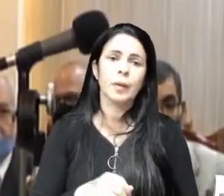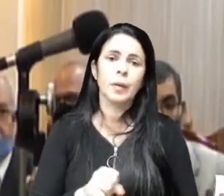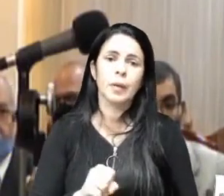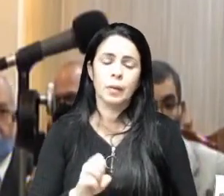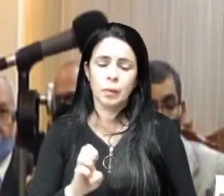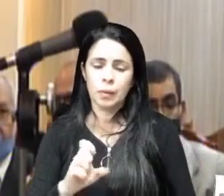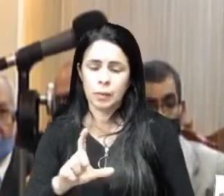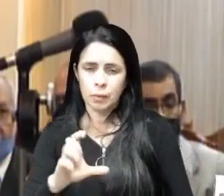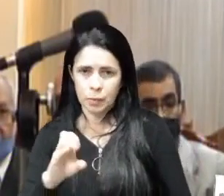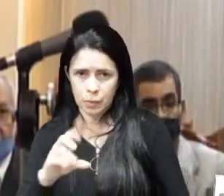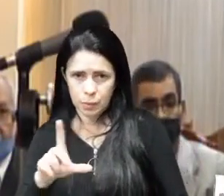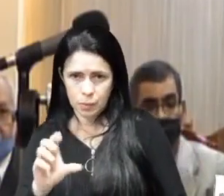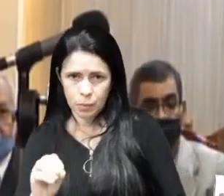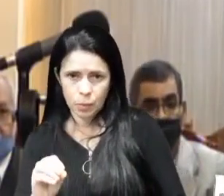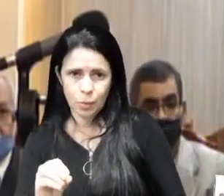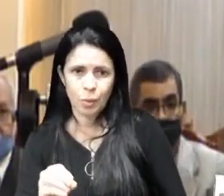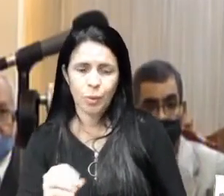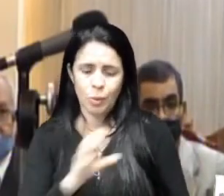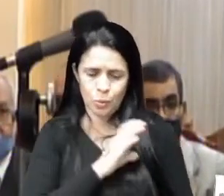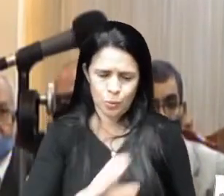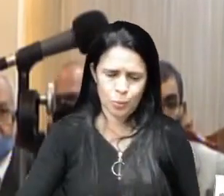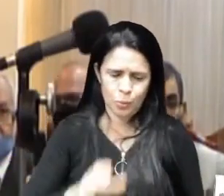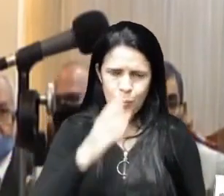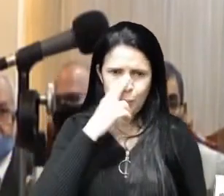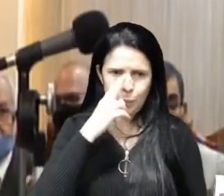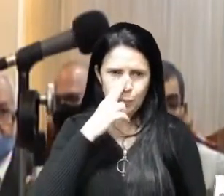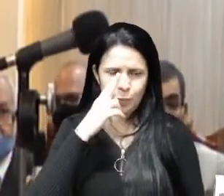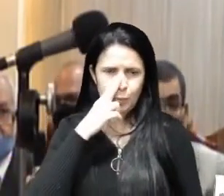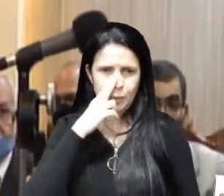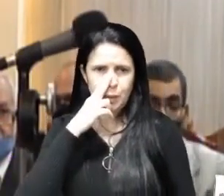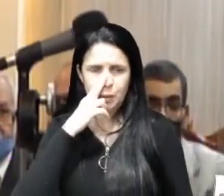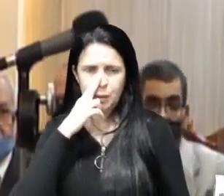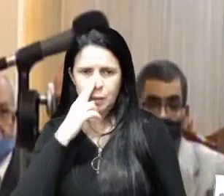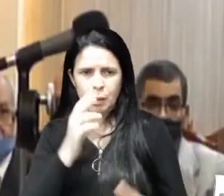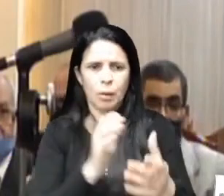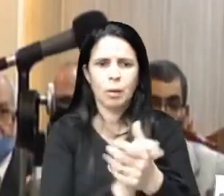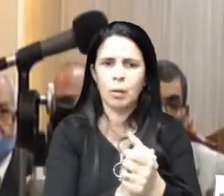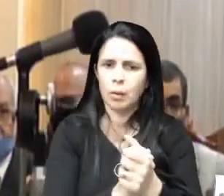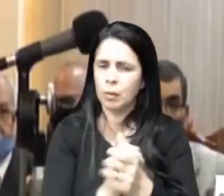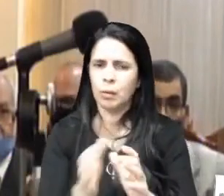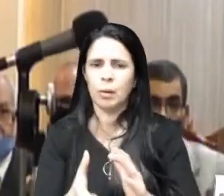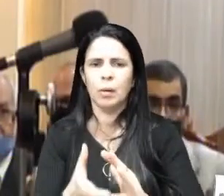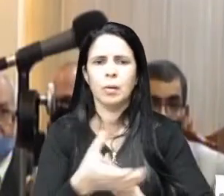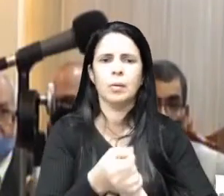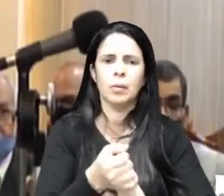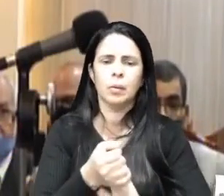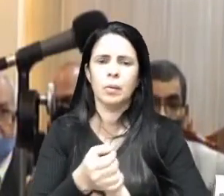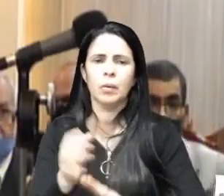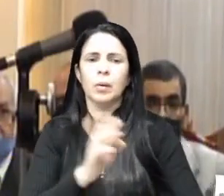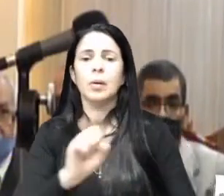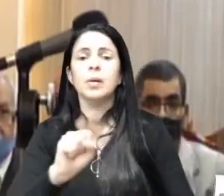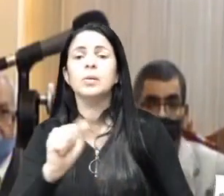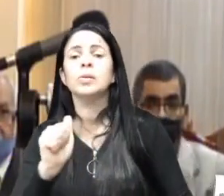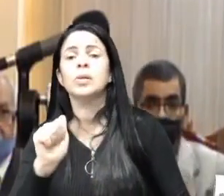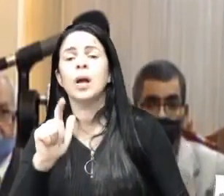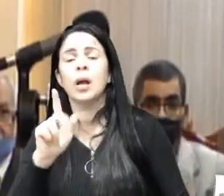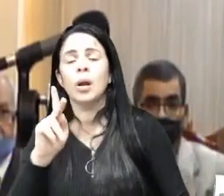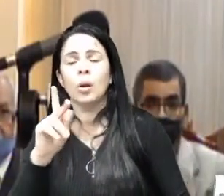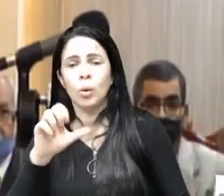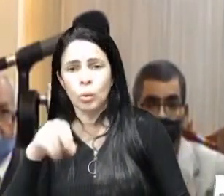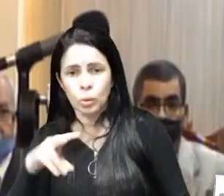não se saudavam mais apenas Shalom Adonai, mas eles acrescentavam: Shalom